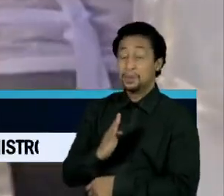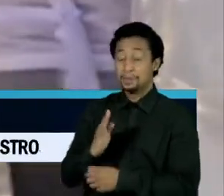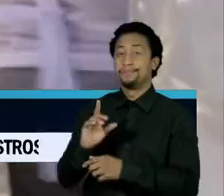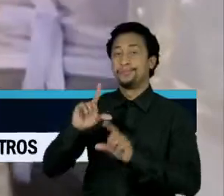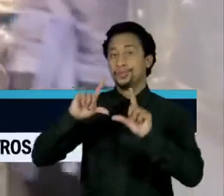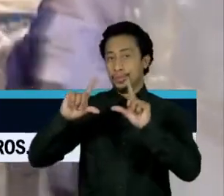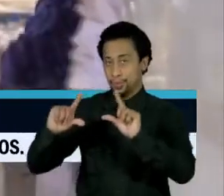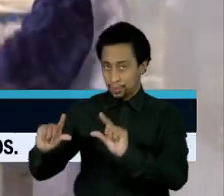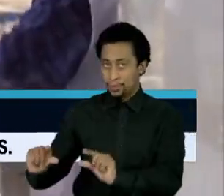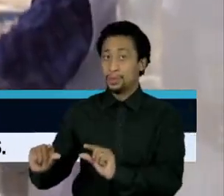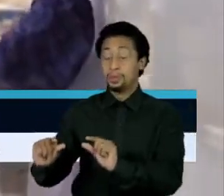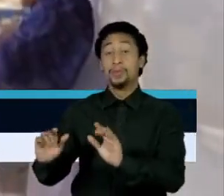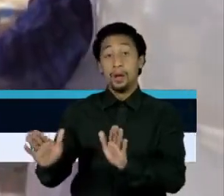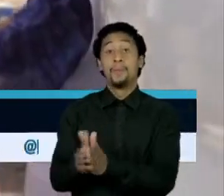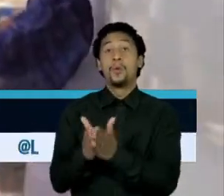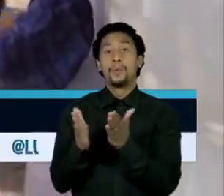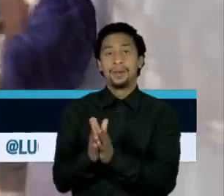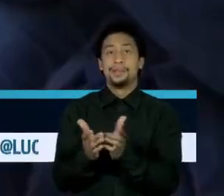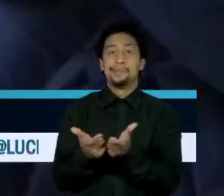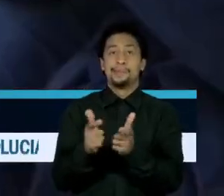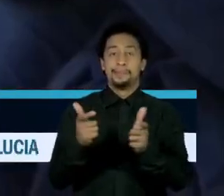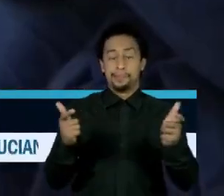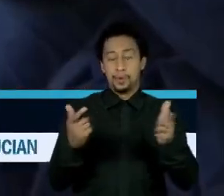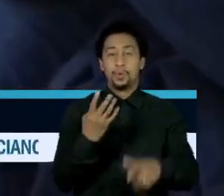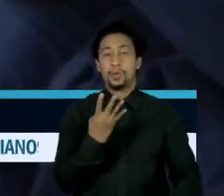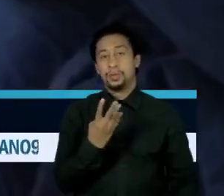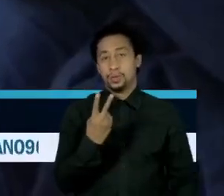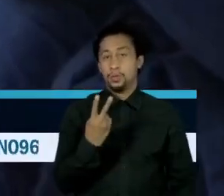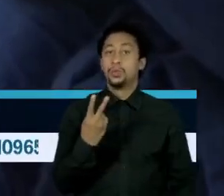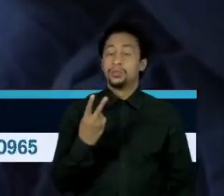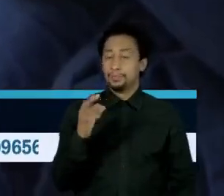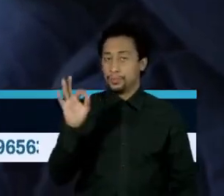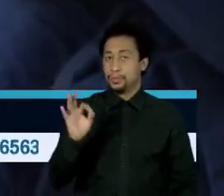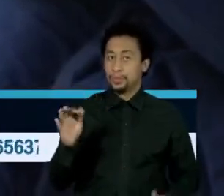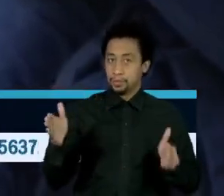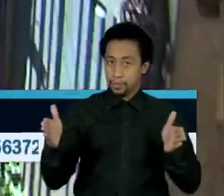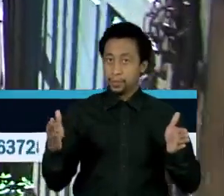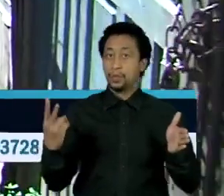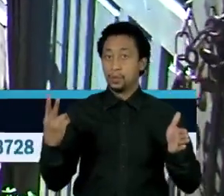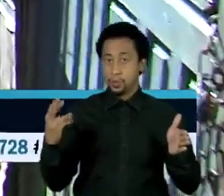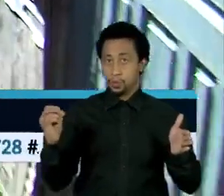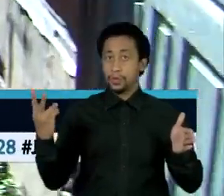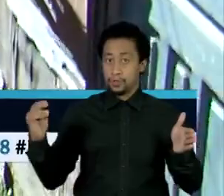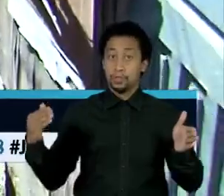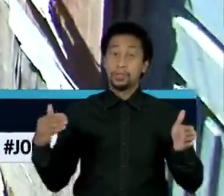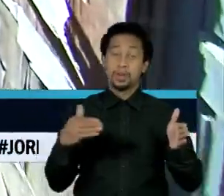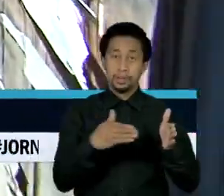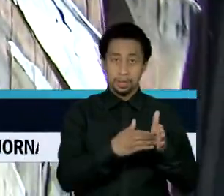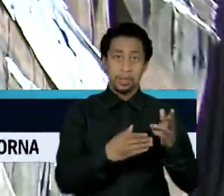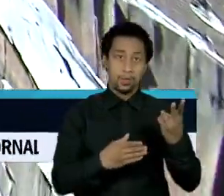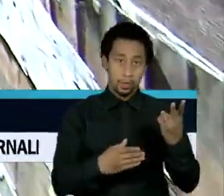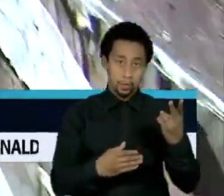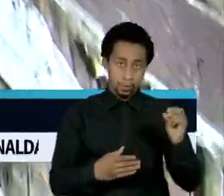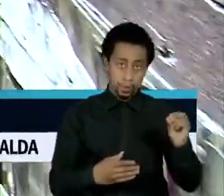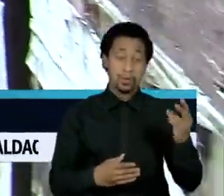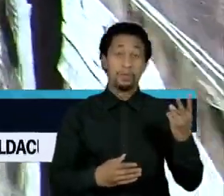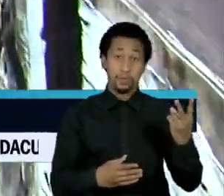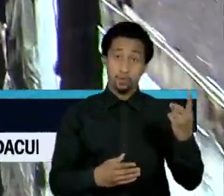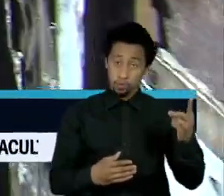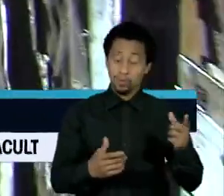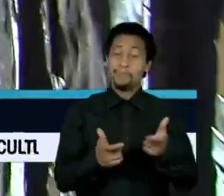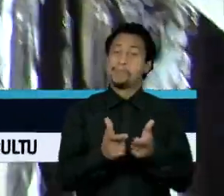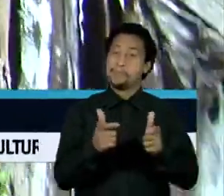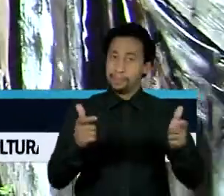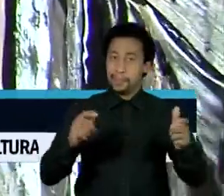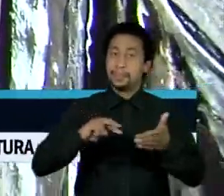mostrou que a pobreza aumentou 42% entre 2020 e 2021, o que corresponde a 7 milhões de